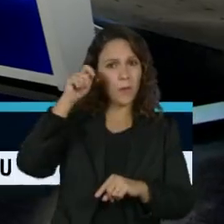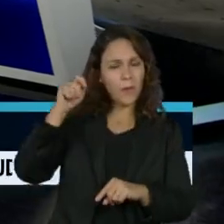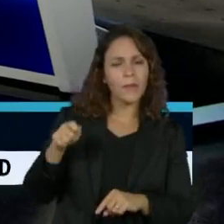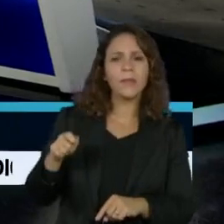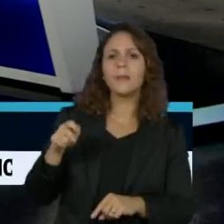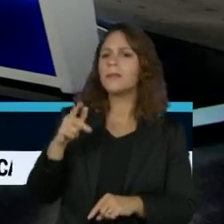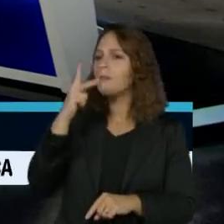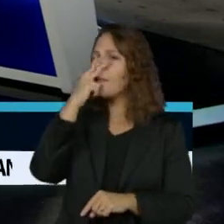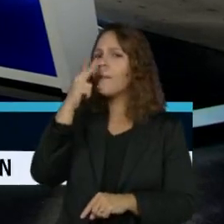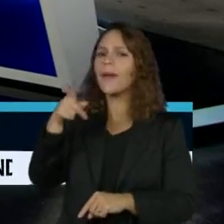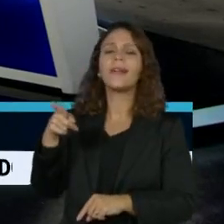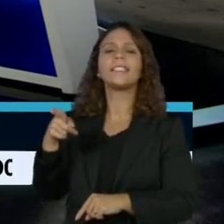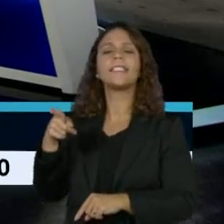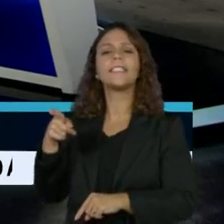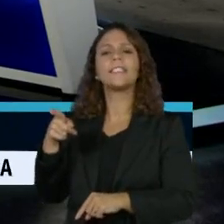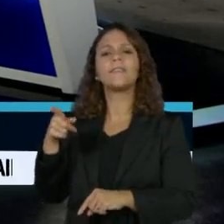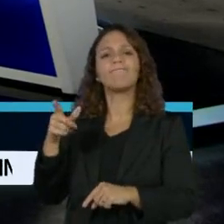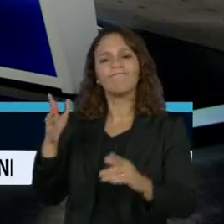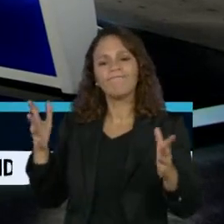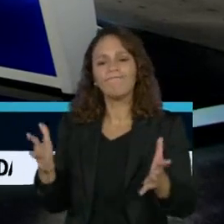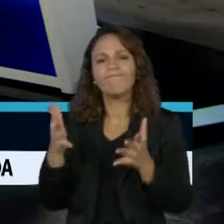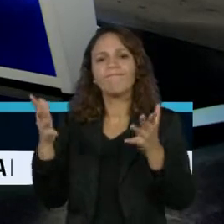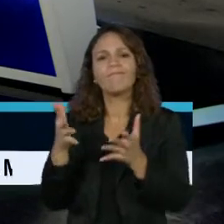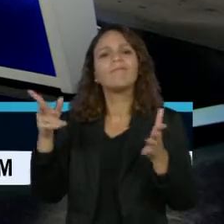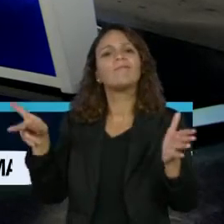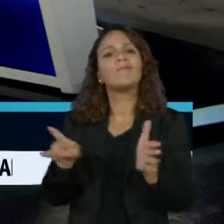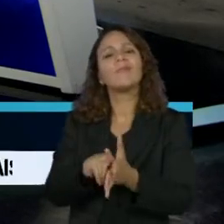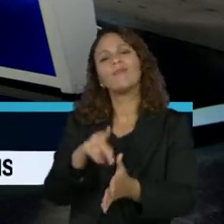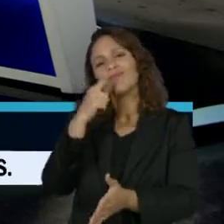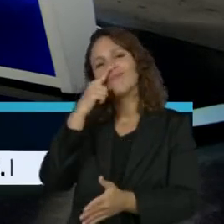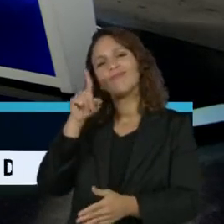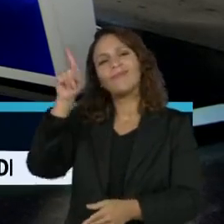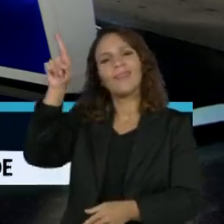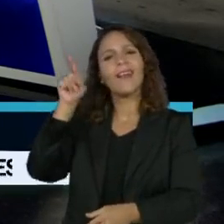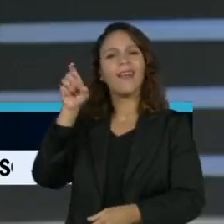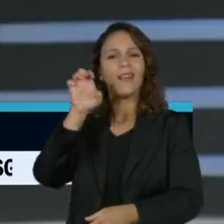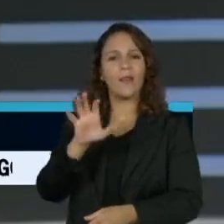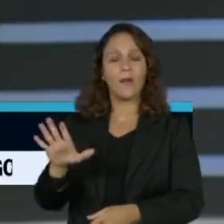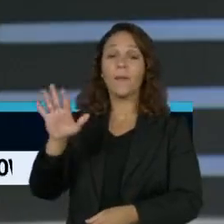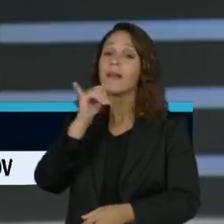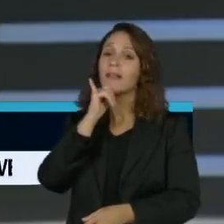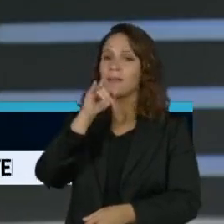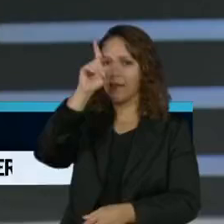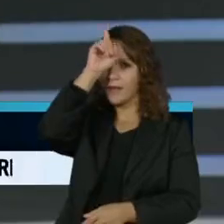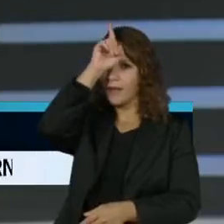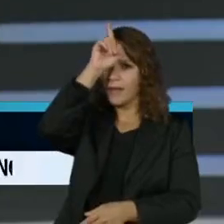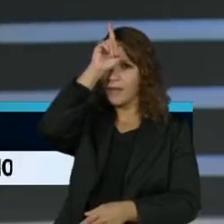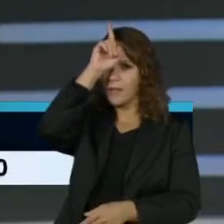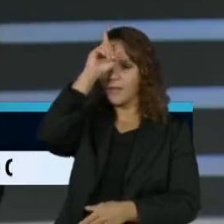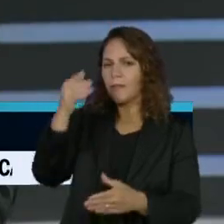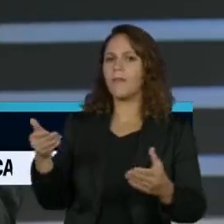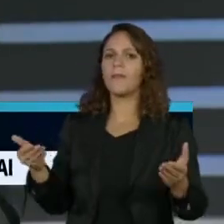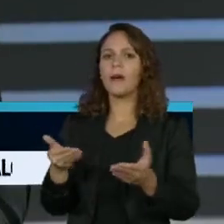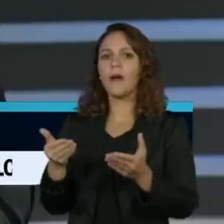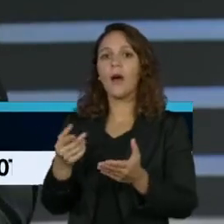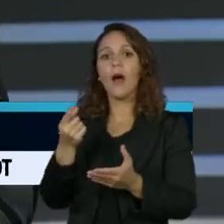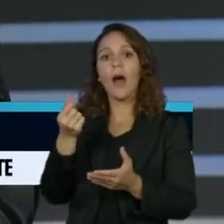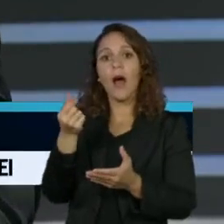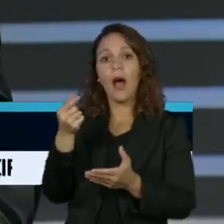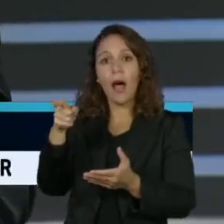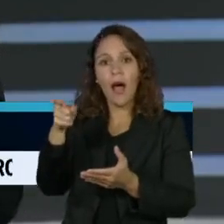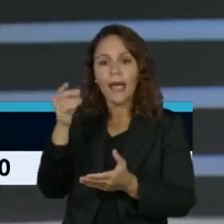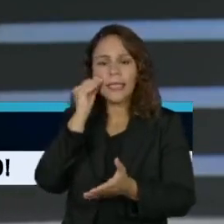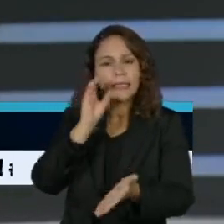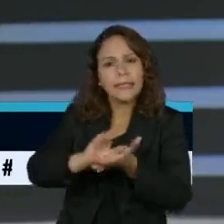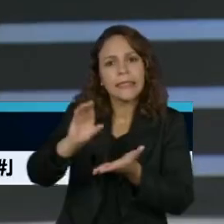é um comportamento né europeu por exemplo Alemanha que aumentou a sua o seu orçamento